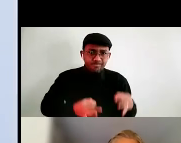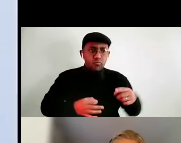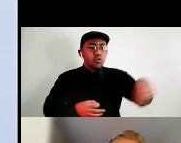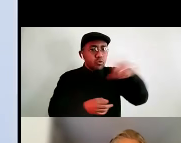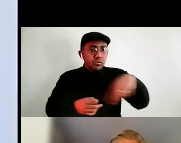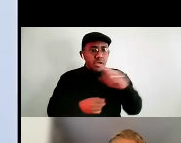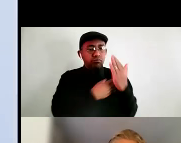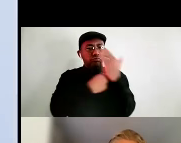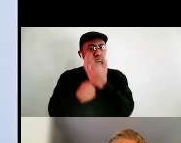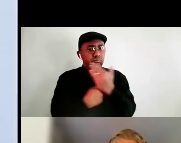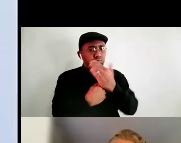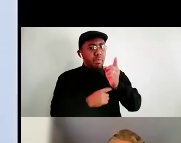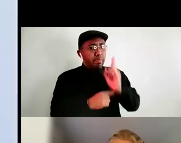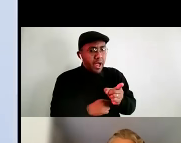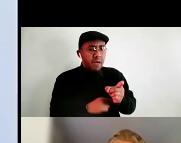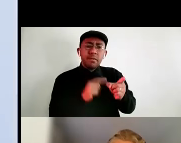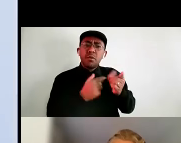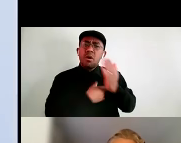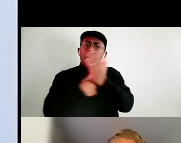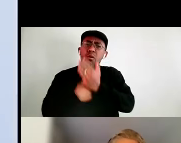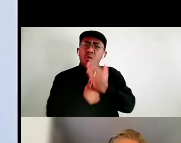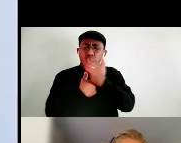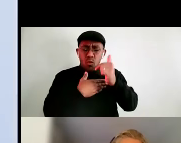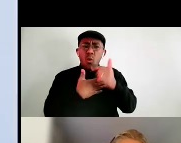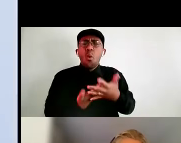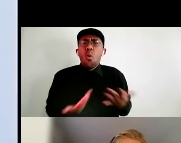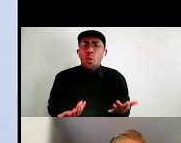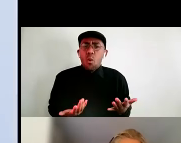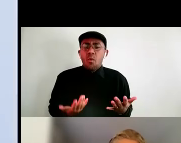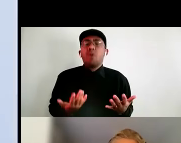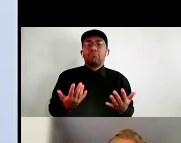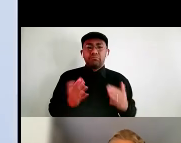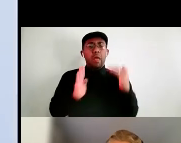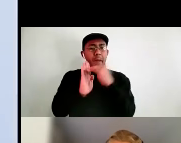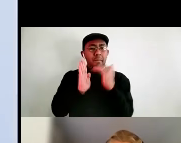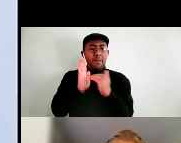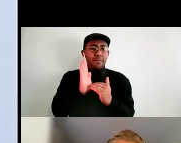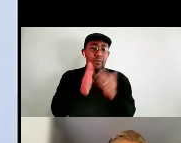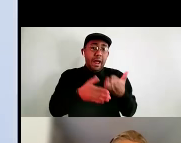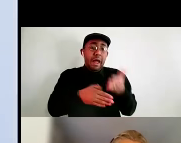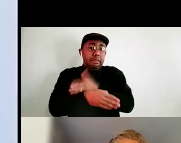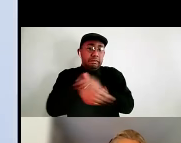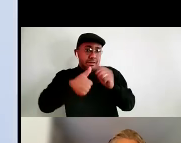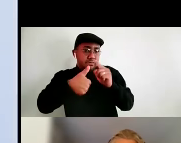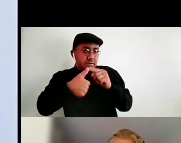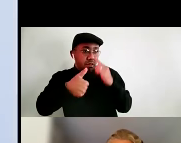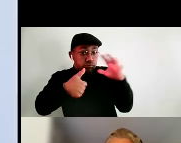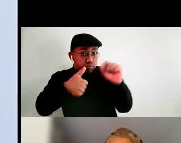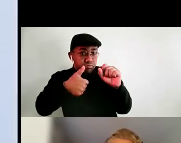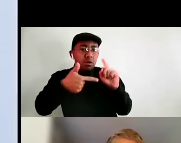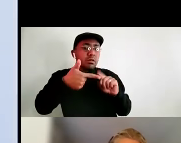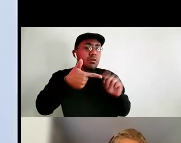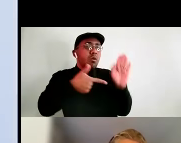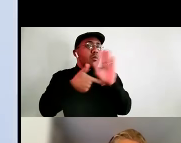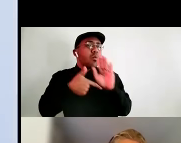pacote de medidas cautelares para diminuir este risco de base que nós identificamos no primeiro passo. E por último, e